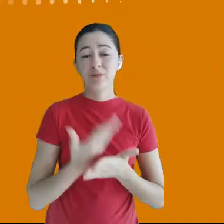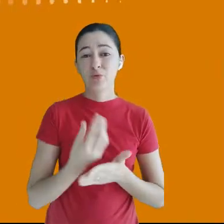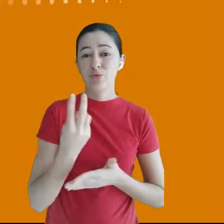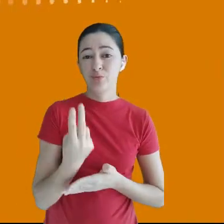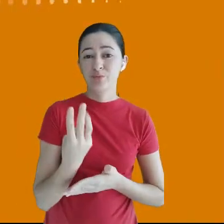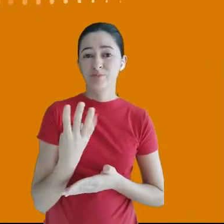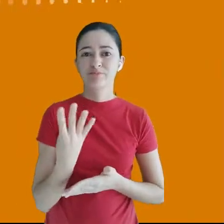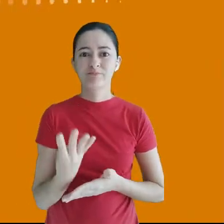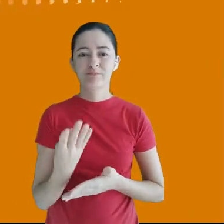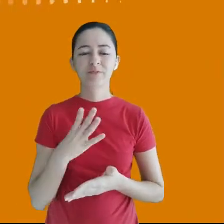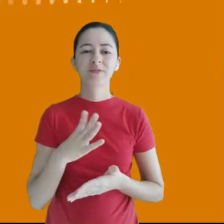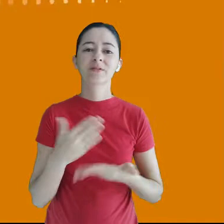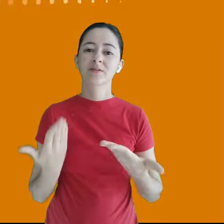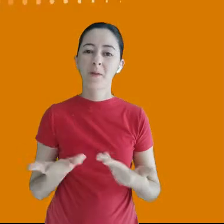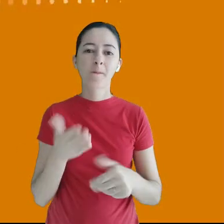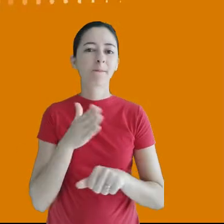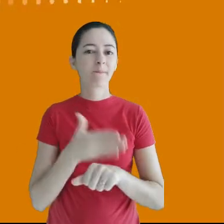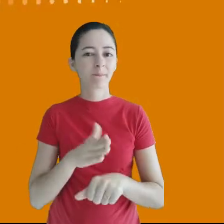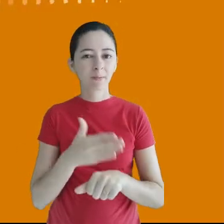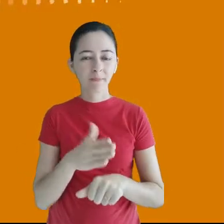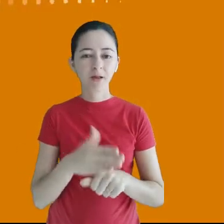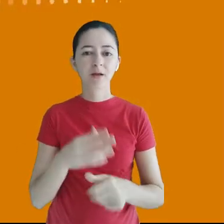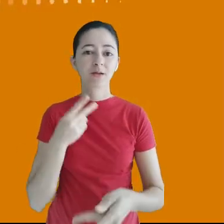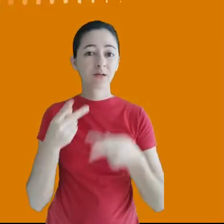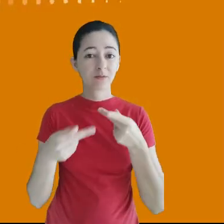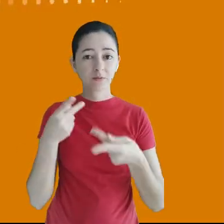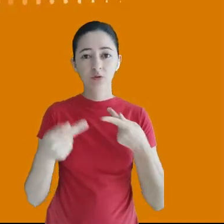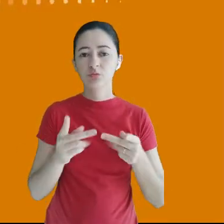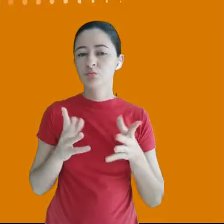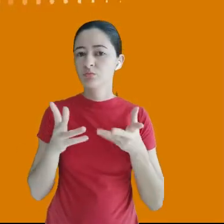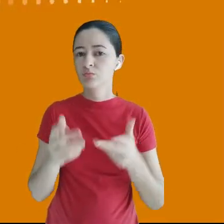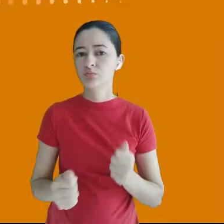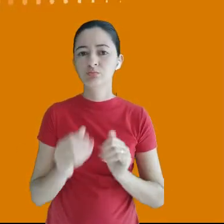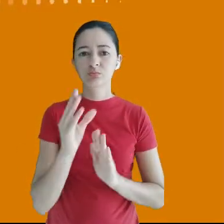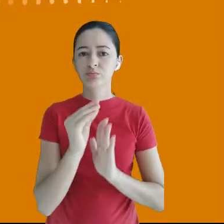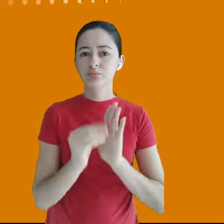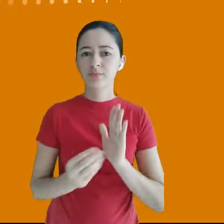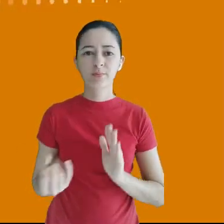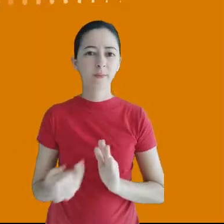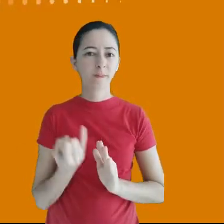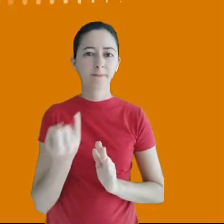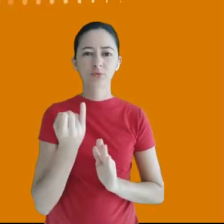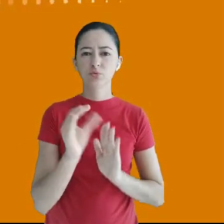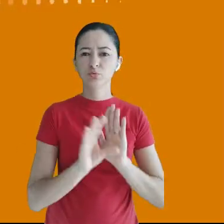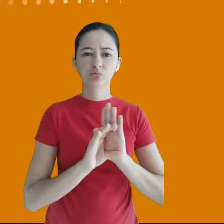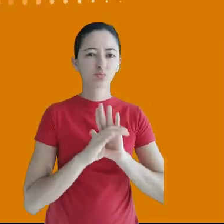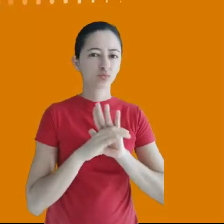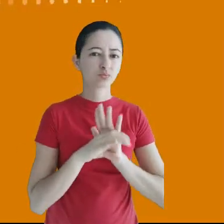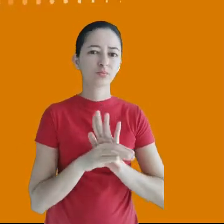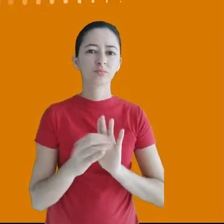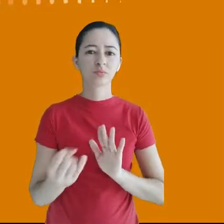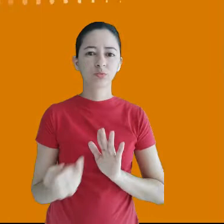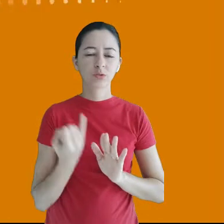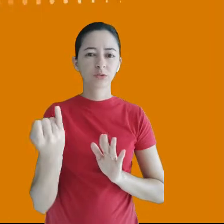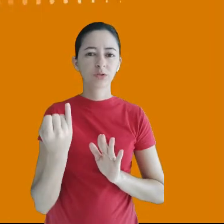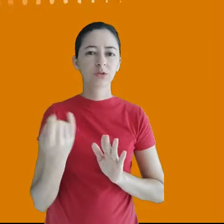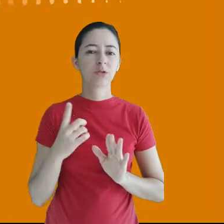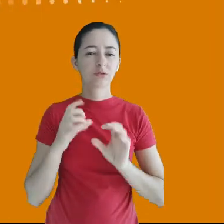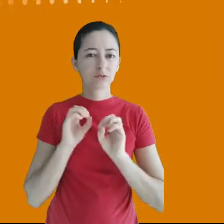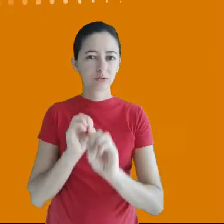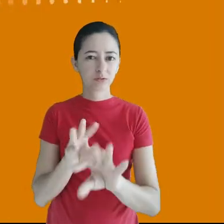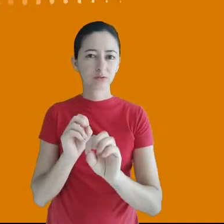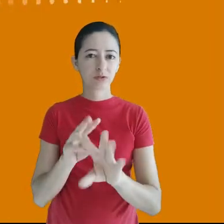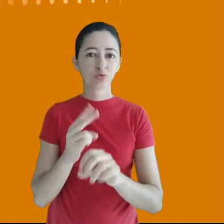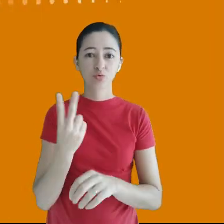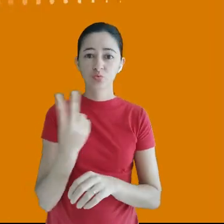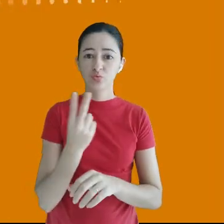e aula 4. Pessoal, como eu falei, vocês aprendem muito prática. Então, todos os conteúdos importantes, os conceitos importantes estão sendo